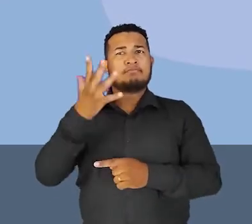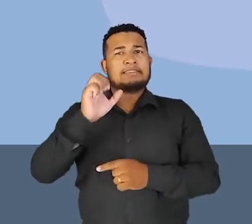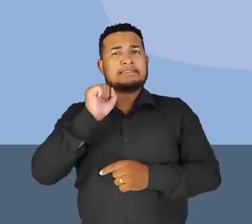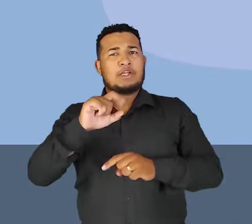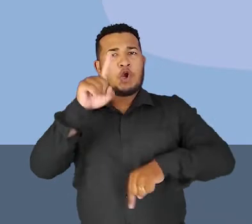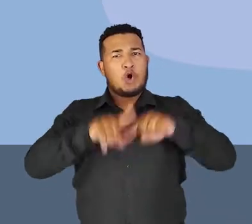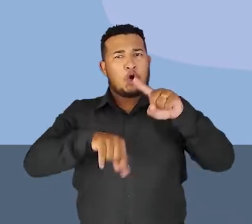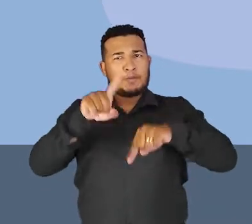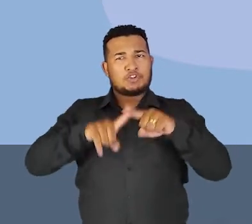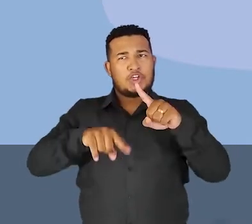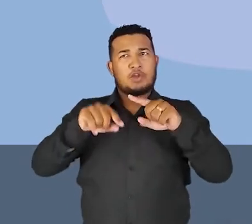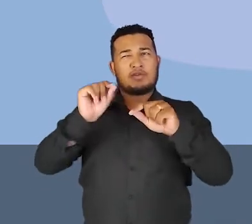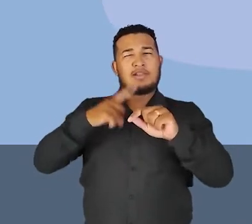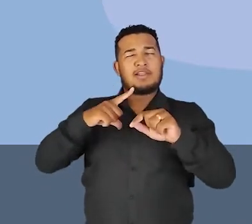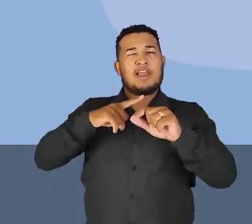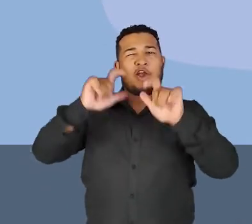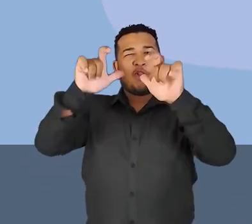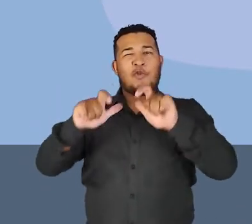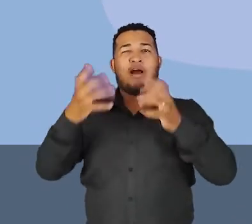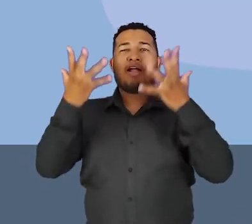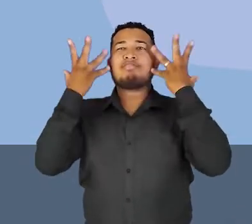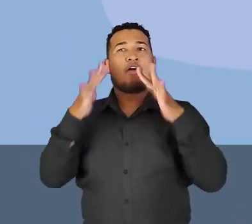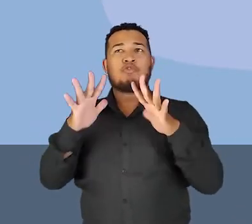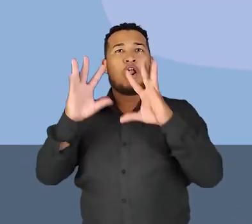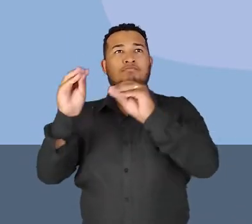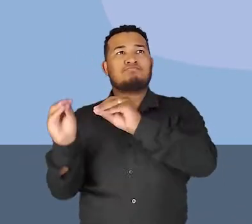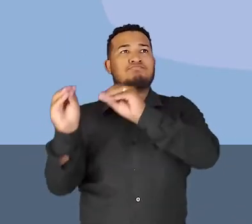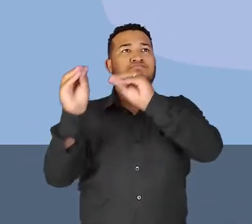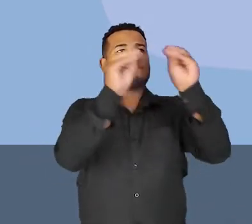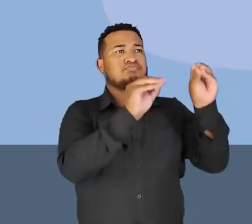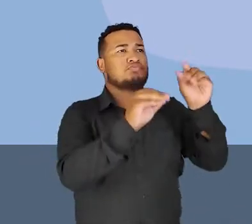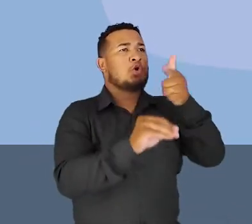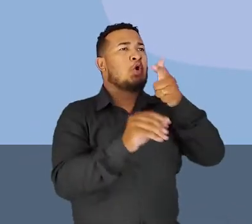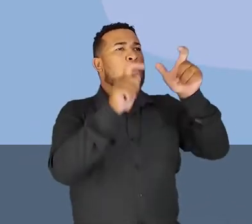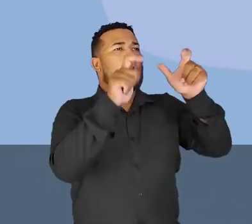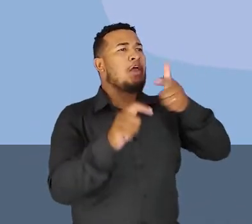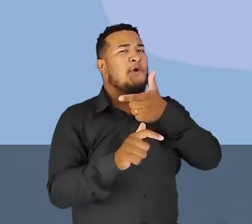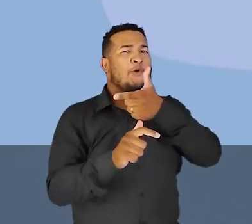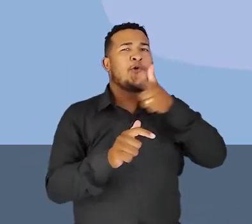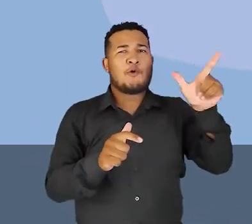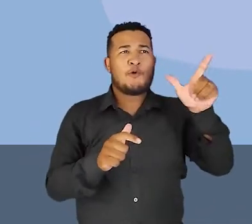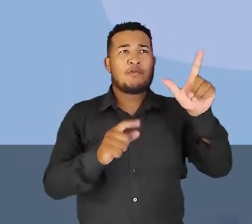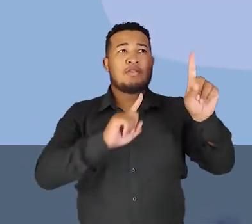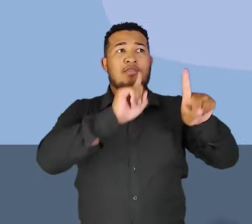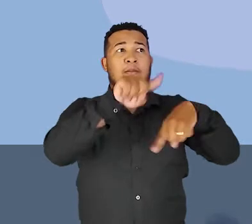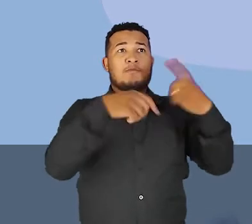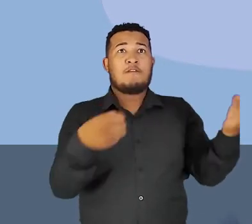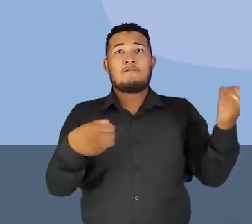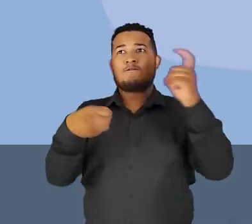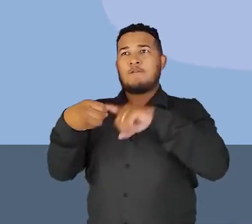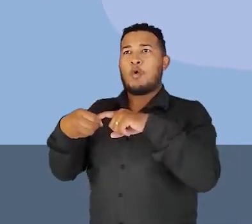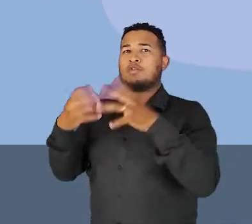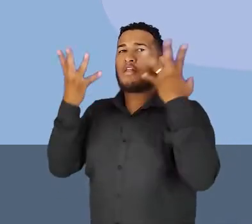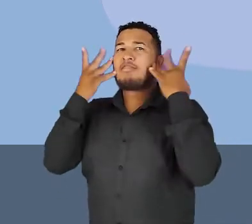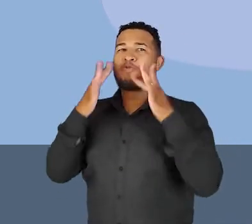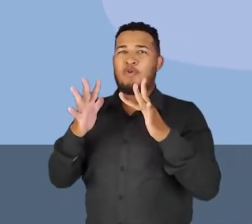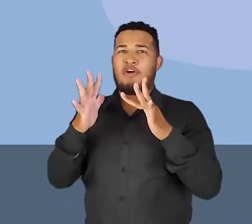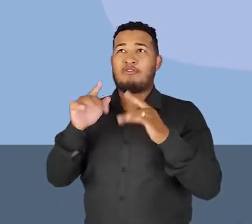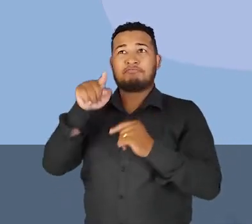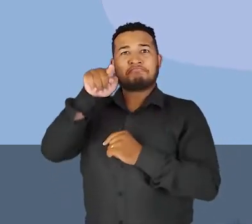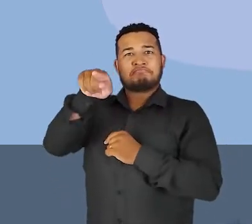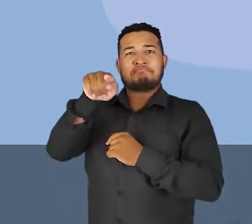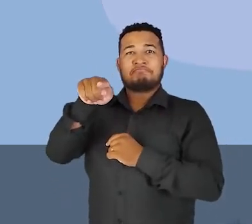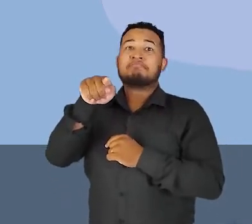objeto saísse do seu lugar natural e fosse para um outro local e voltasse ao seu lugar natural,